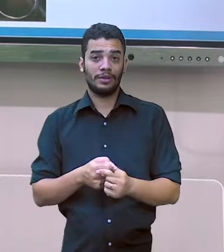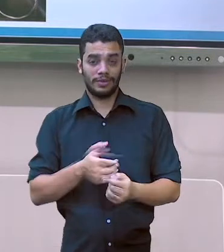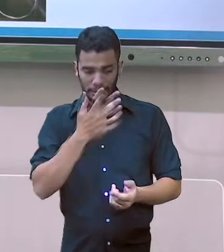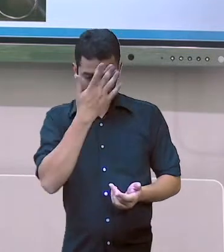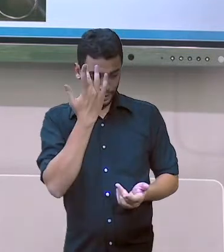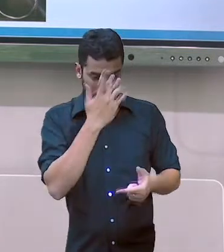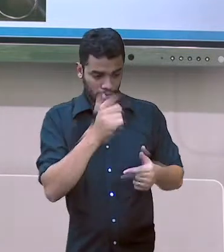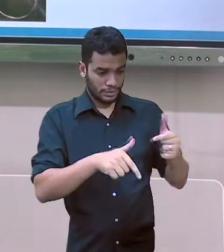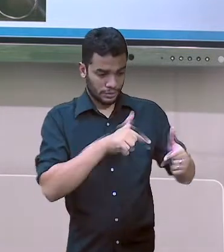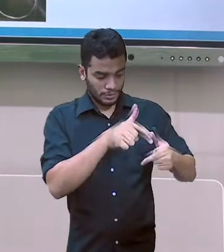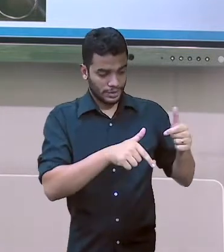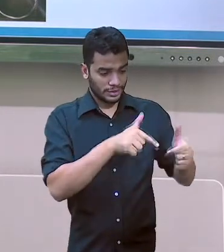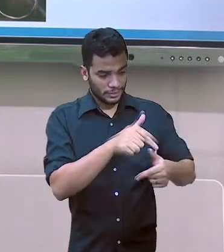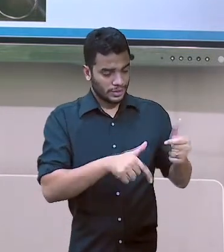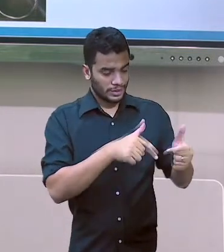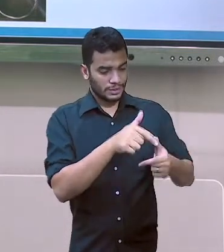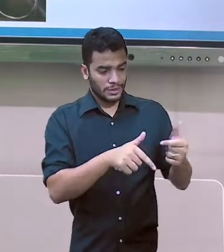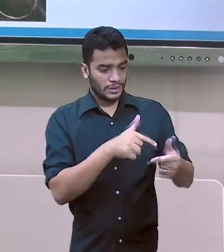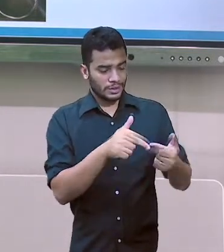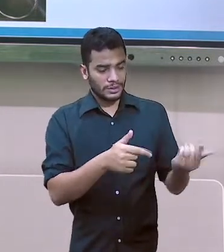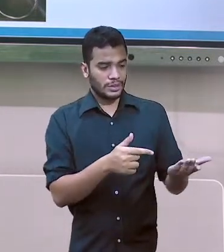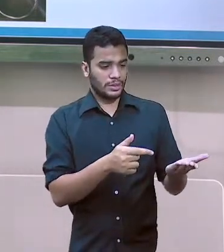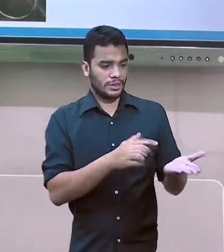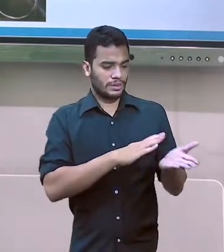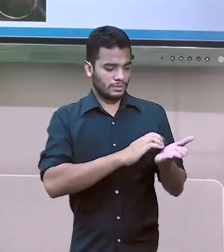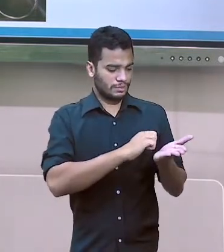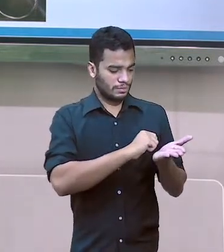grãos, torrar e moer.